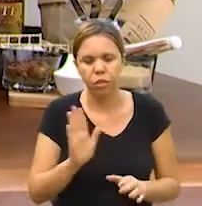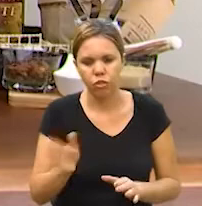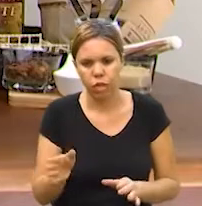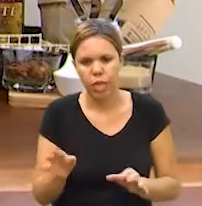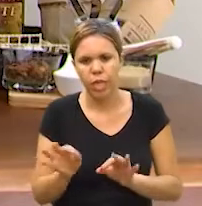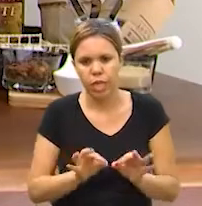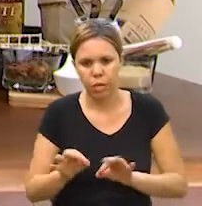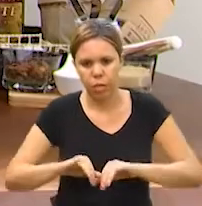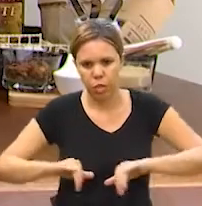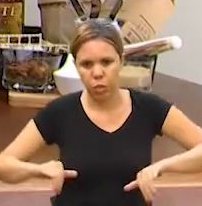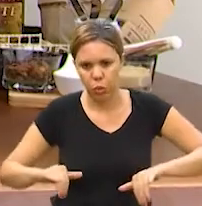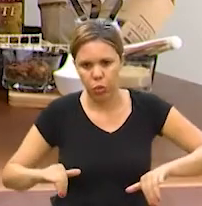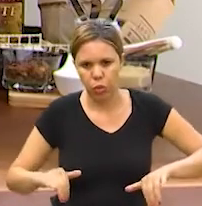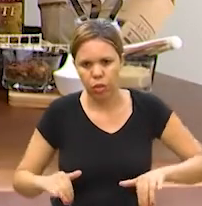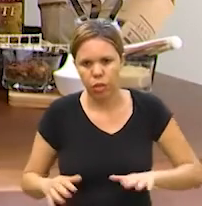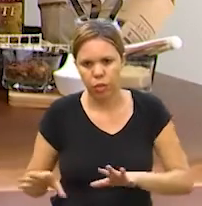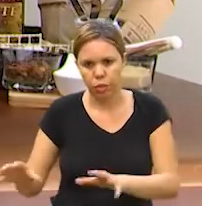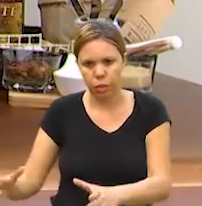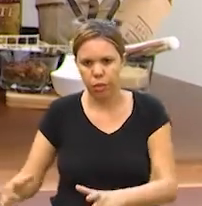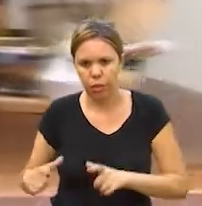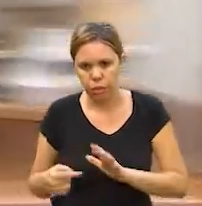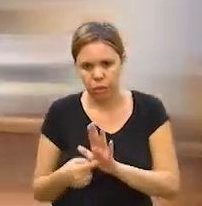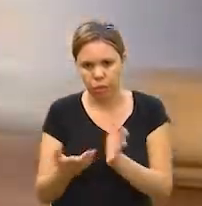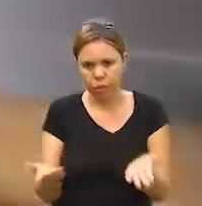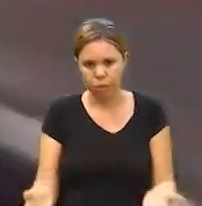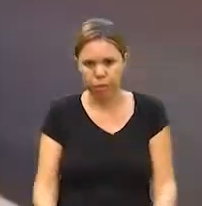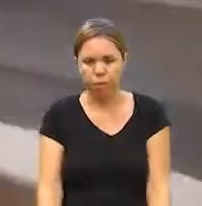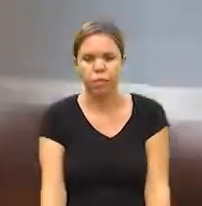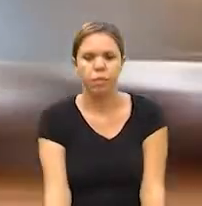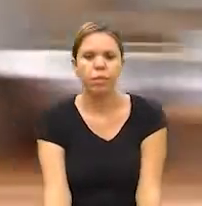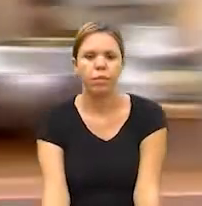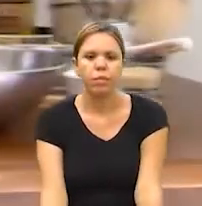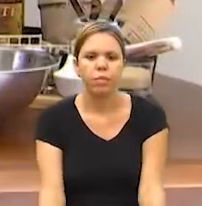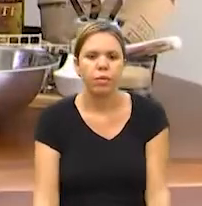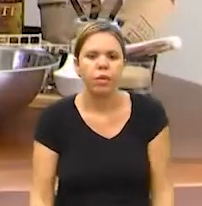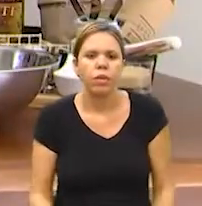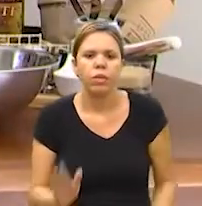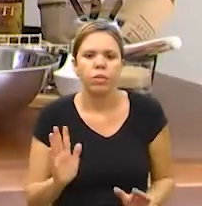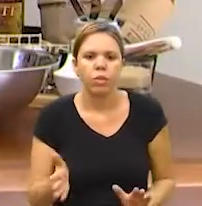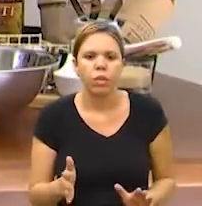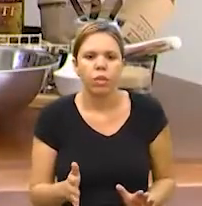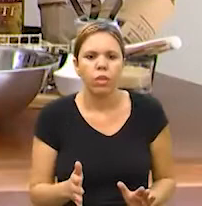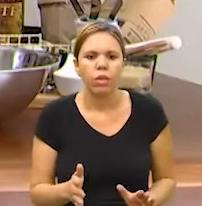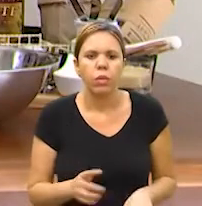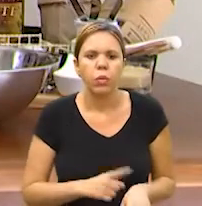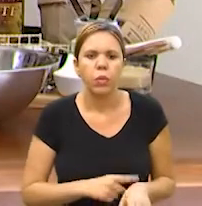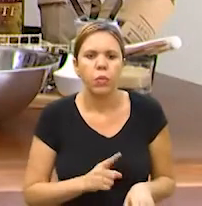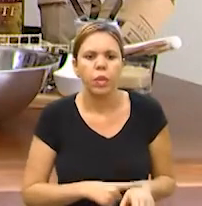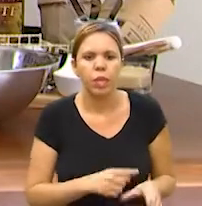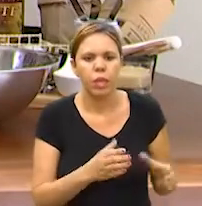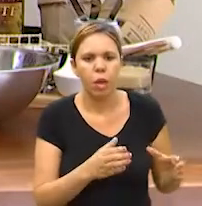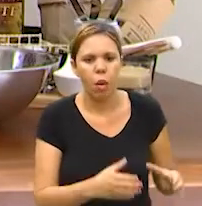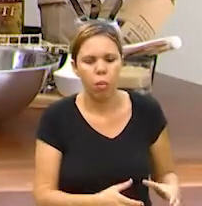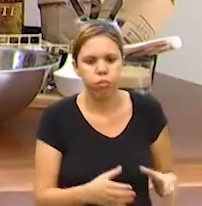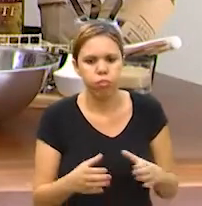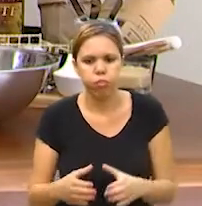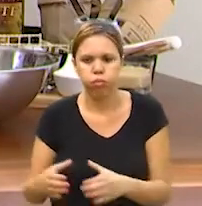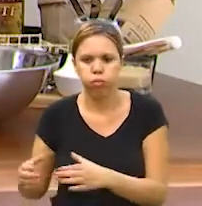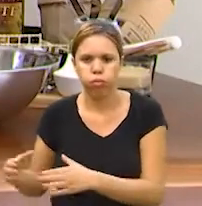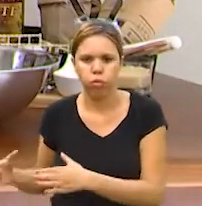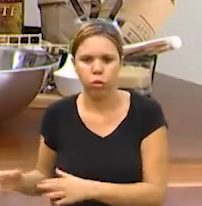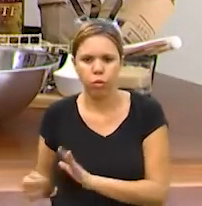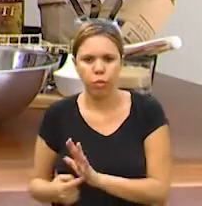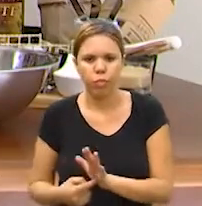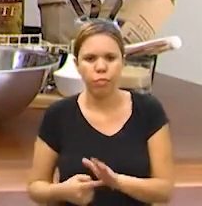os estágios e a gente vai pegar para mostrar para vocês. Já separamos aqui todos os estágios, né? Porque como a